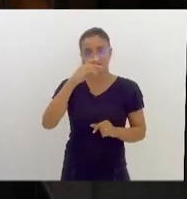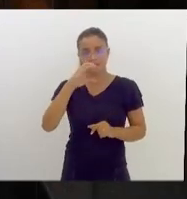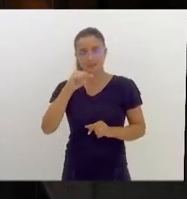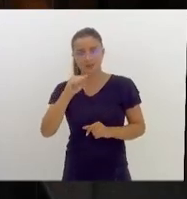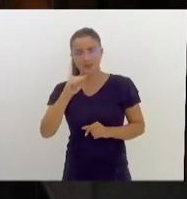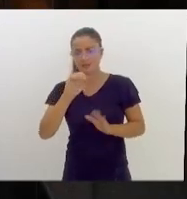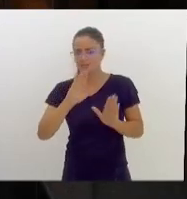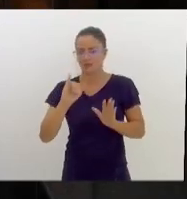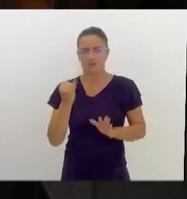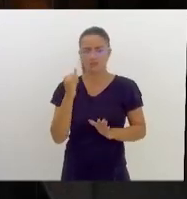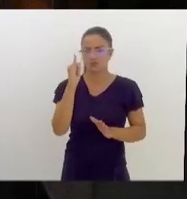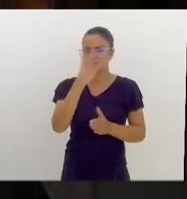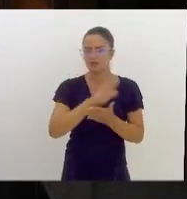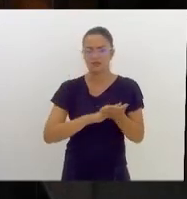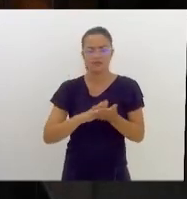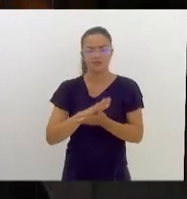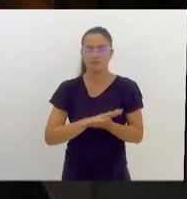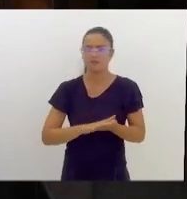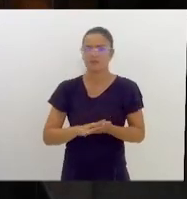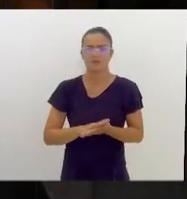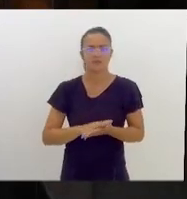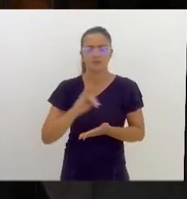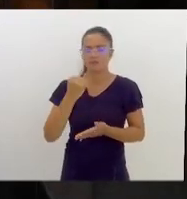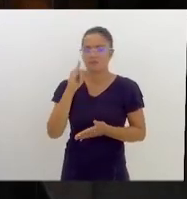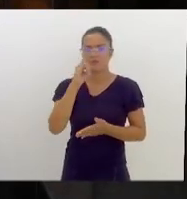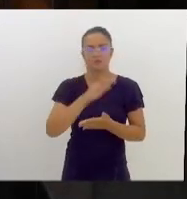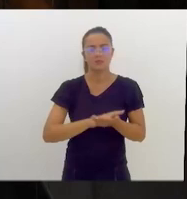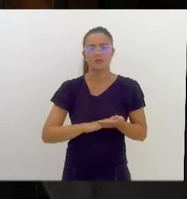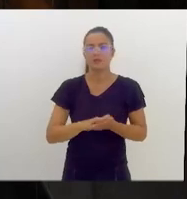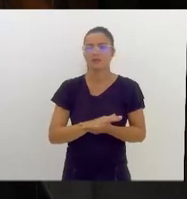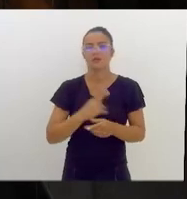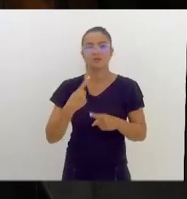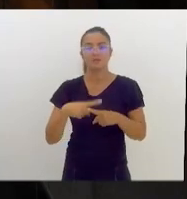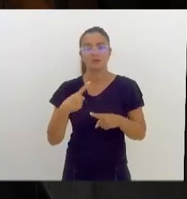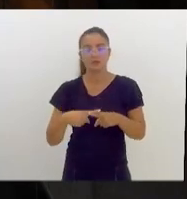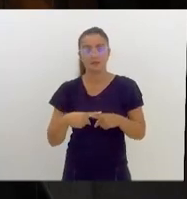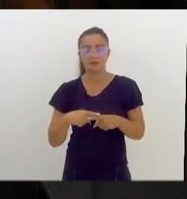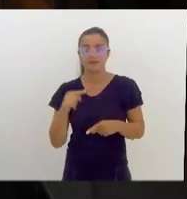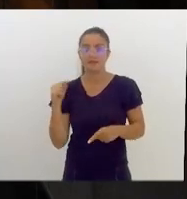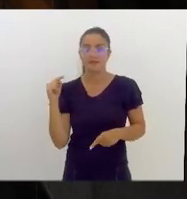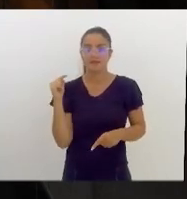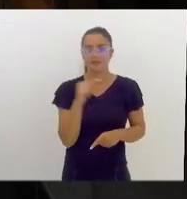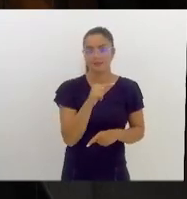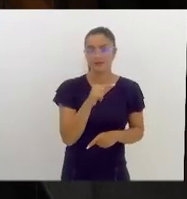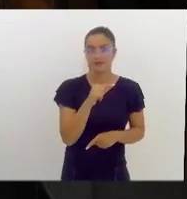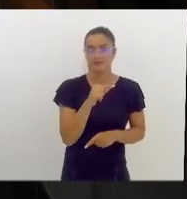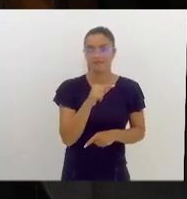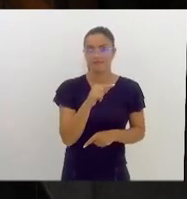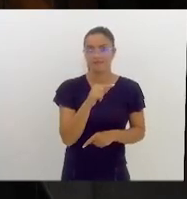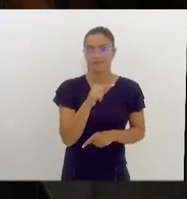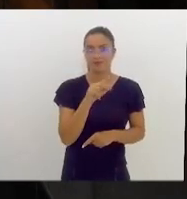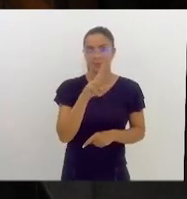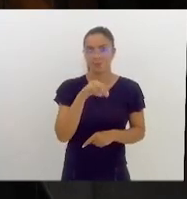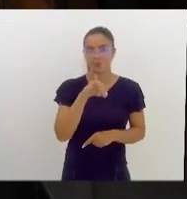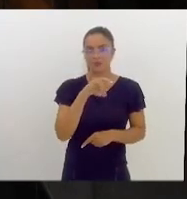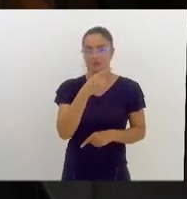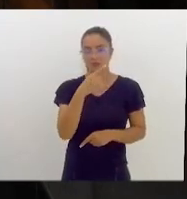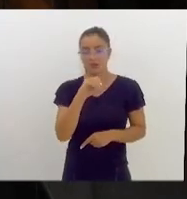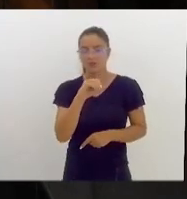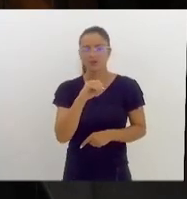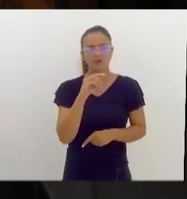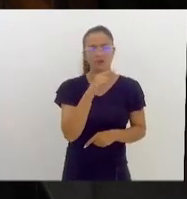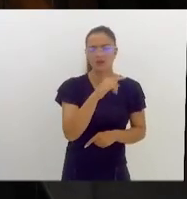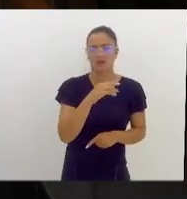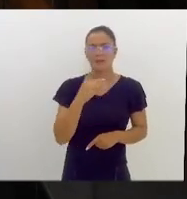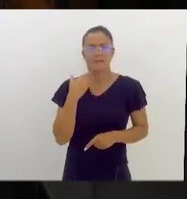juro nenhum, sem juro nenhum. Até porque a União não é banco e, por via de consequência,